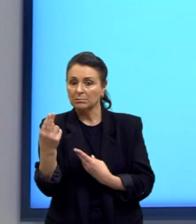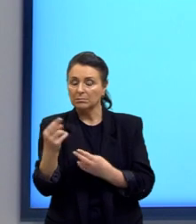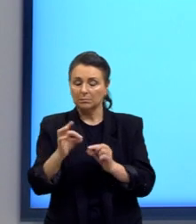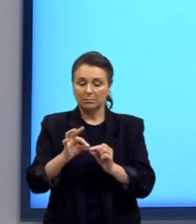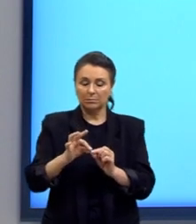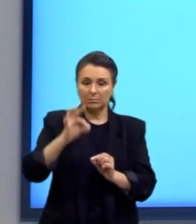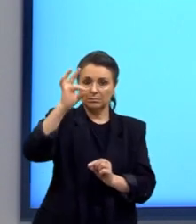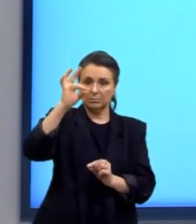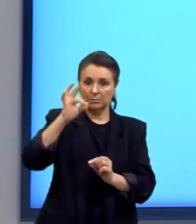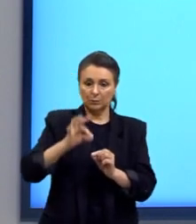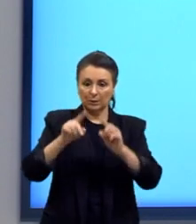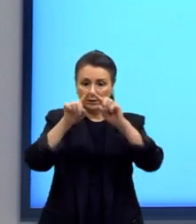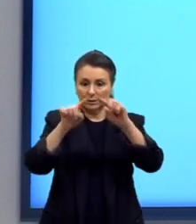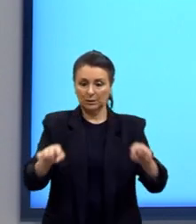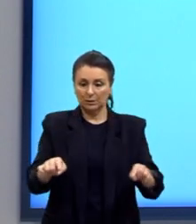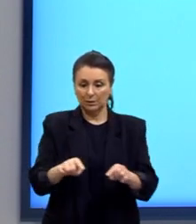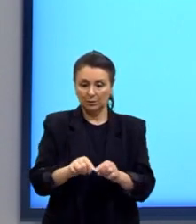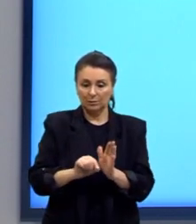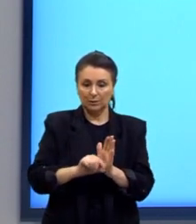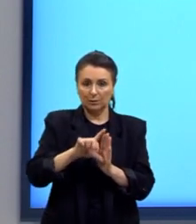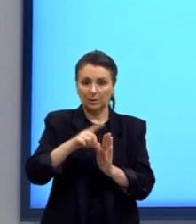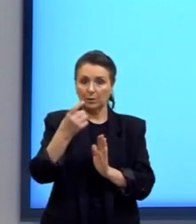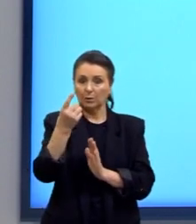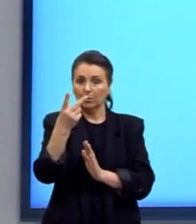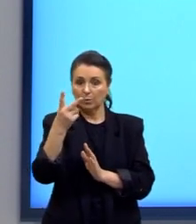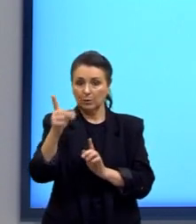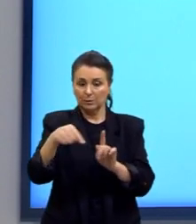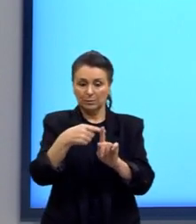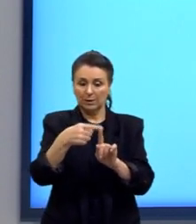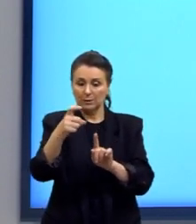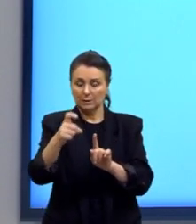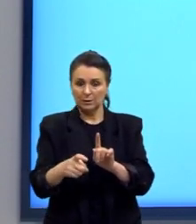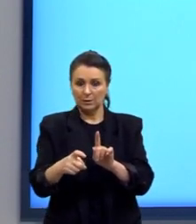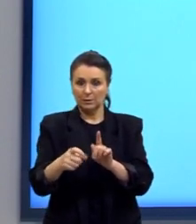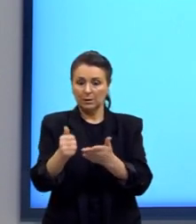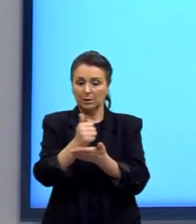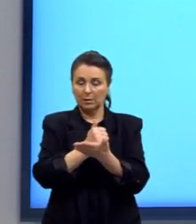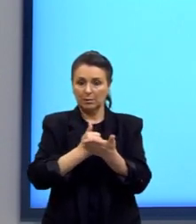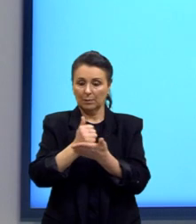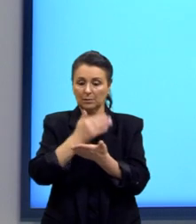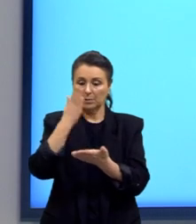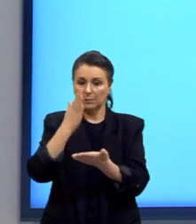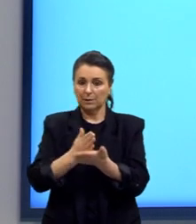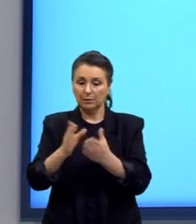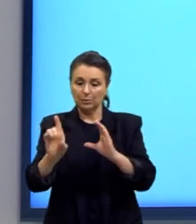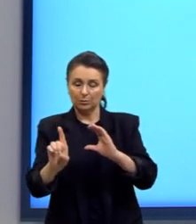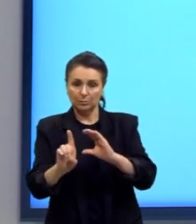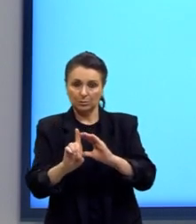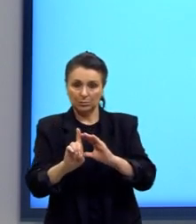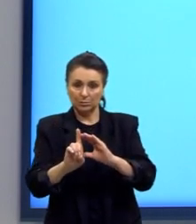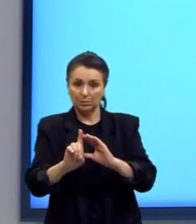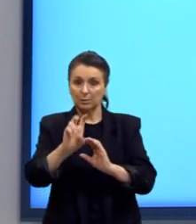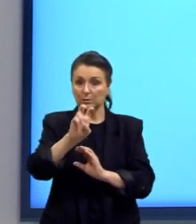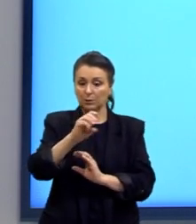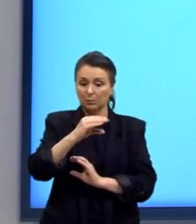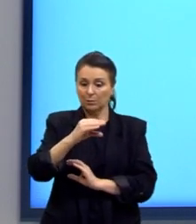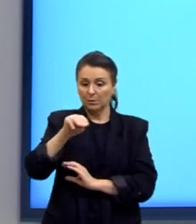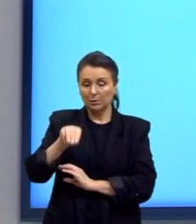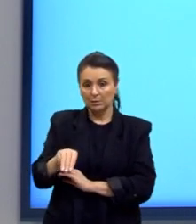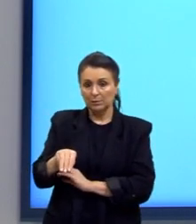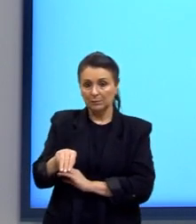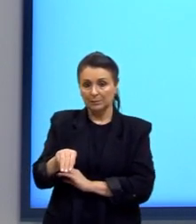altura do triângulo maior 12 + x e a base dele metade do diâmetro né então 5